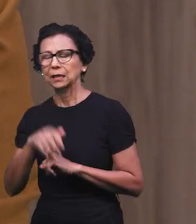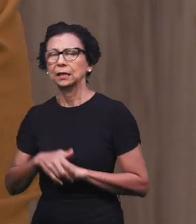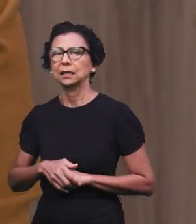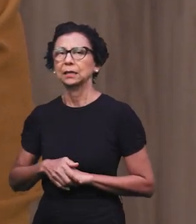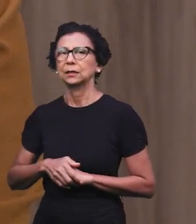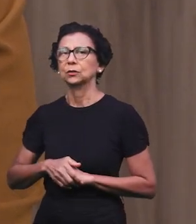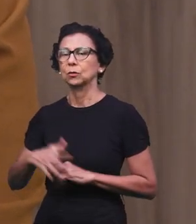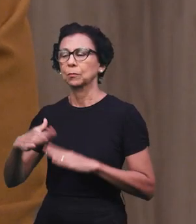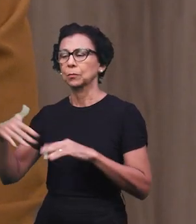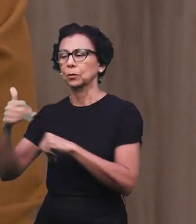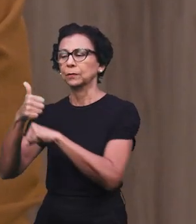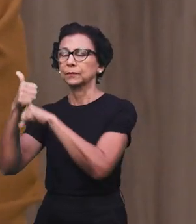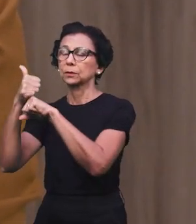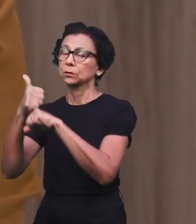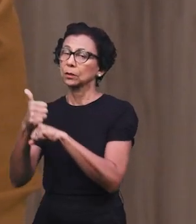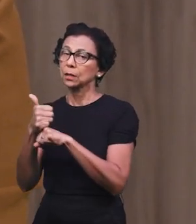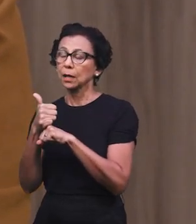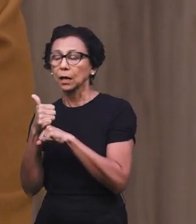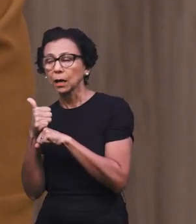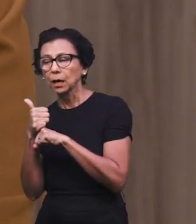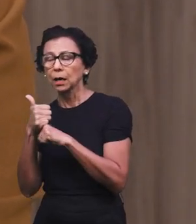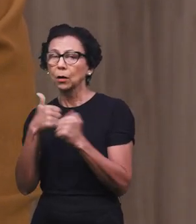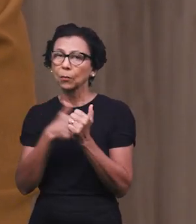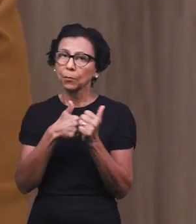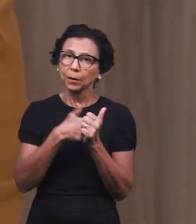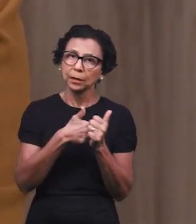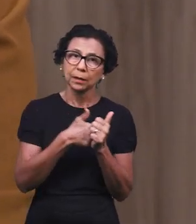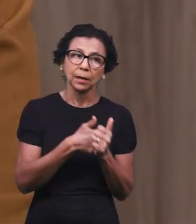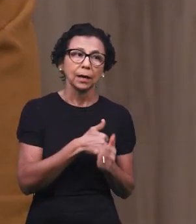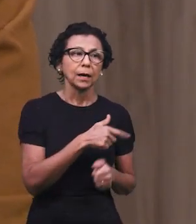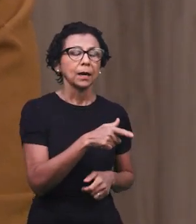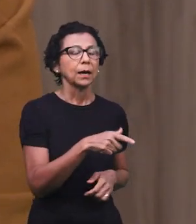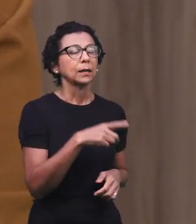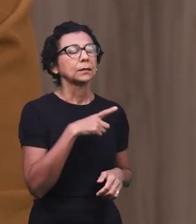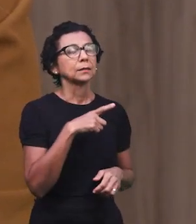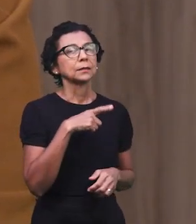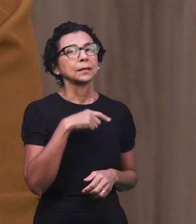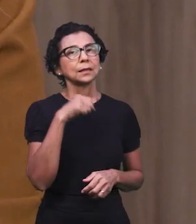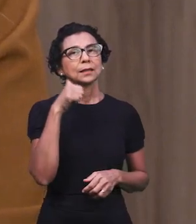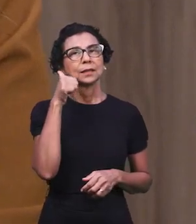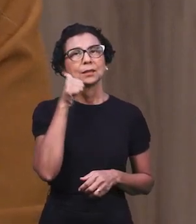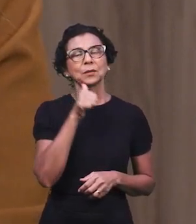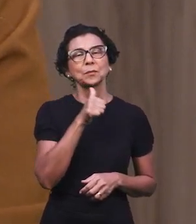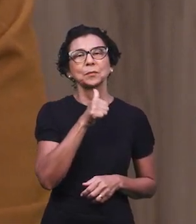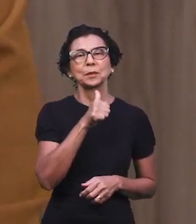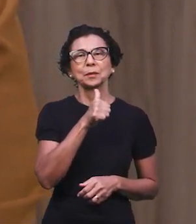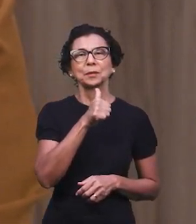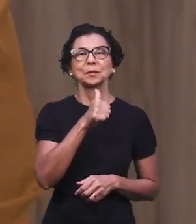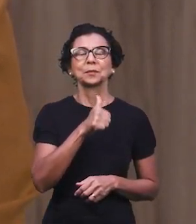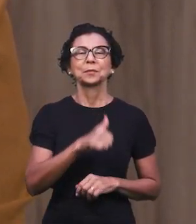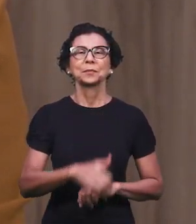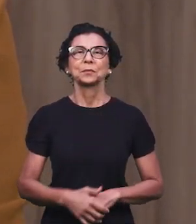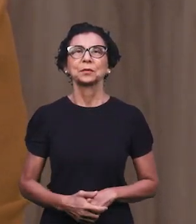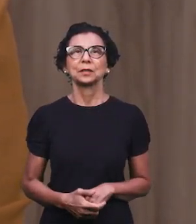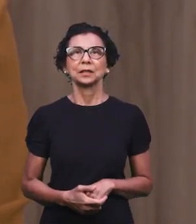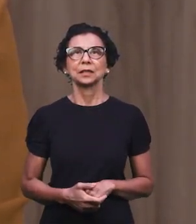até o caso de uma paciente, André, que chegou no consultório E ela falou, meus dentes não clareiam mais de jeito nenhum.